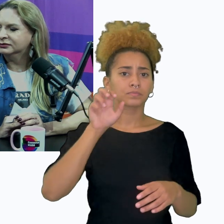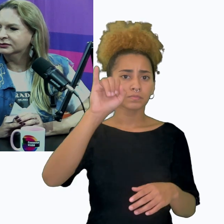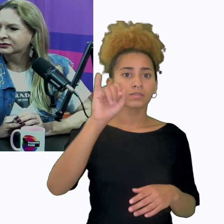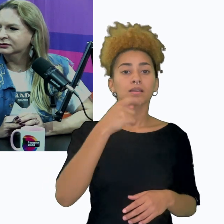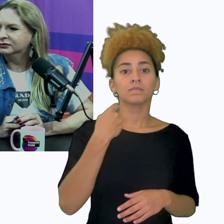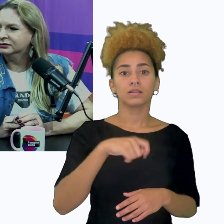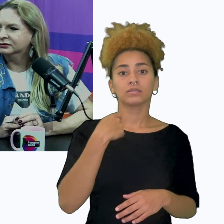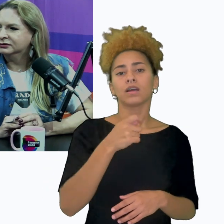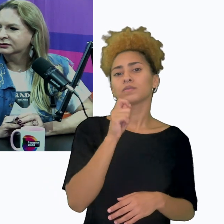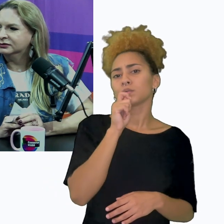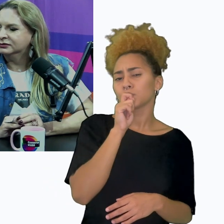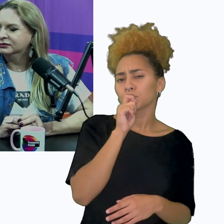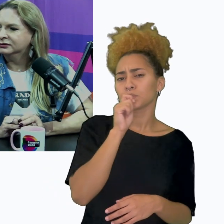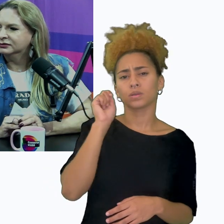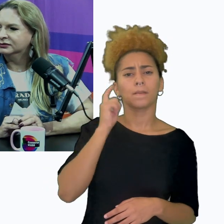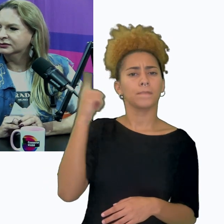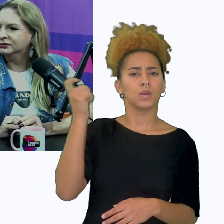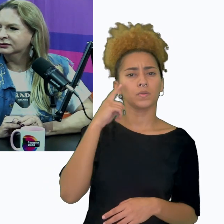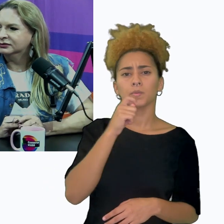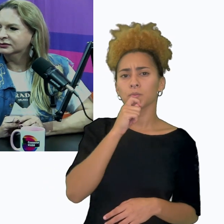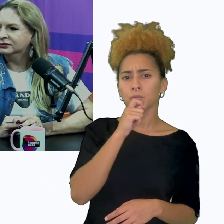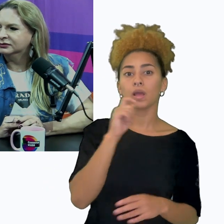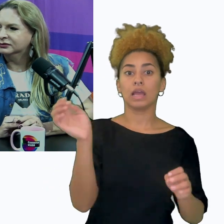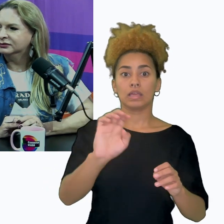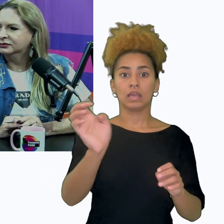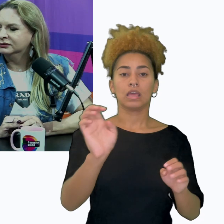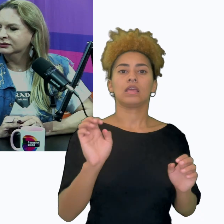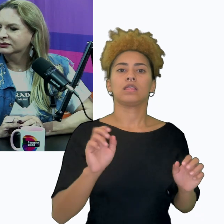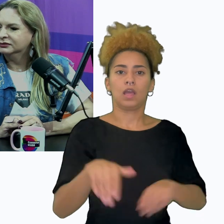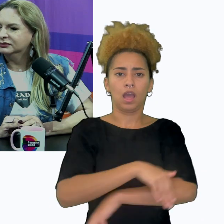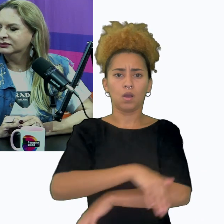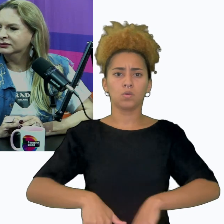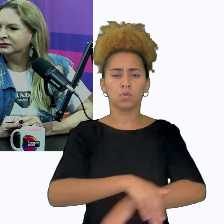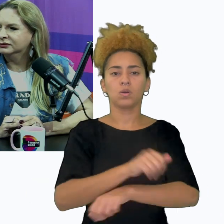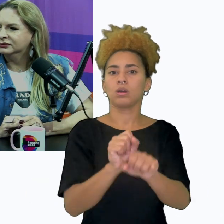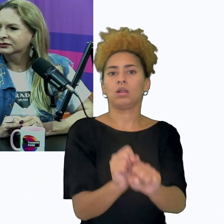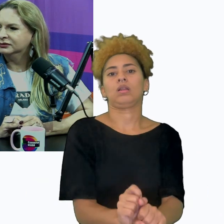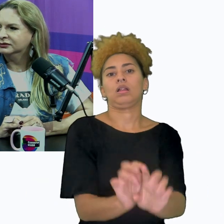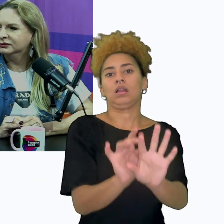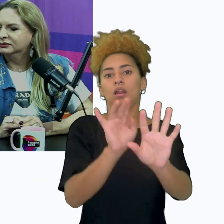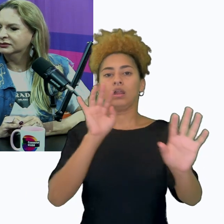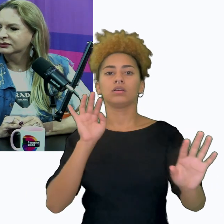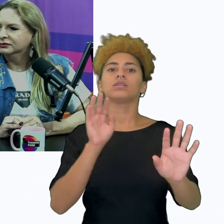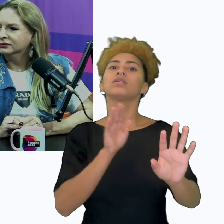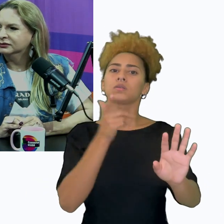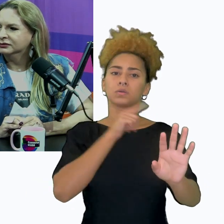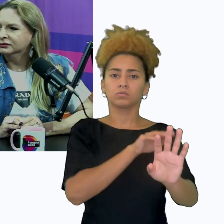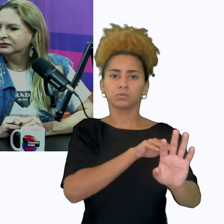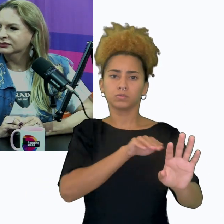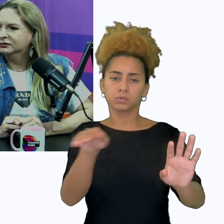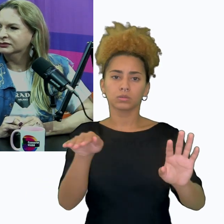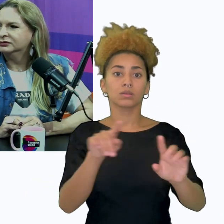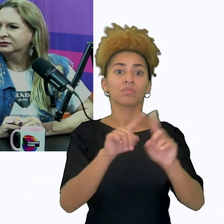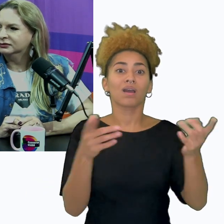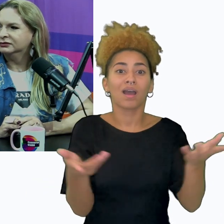era para passar lá na Divine, tinha que apitar para poder as gays saírem da rua, né? Para poder a polícia passar. Na nossa época não tinha aquilo,